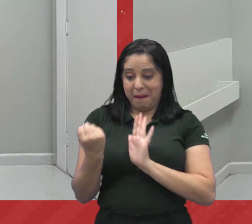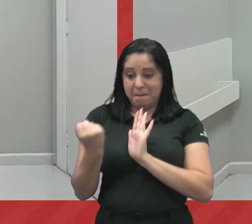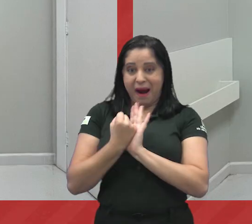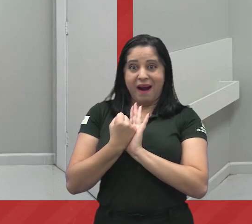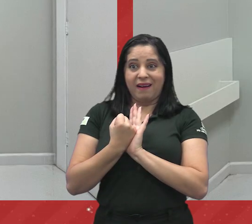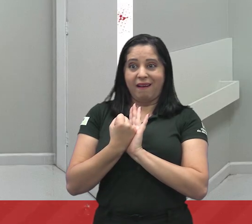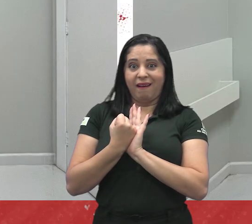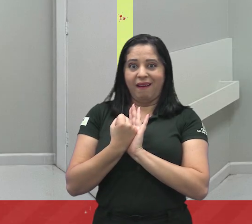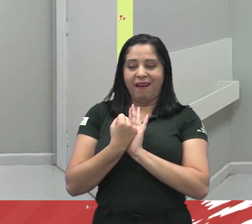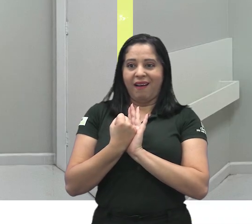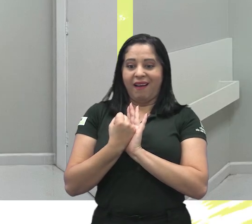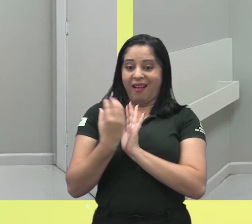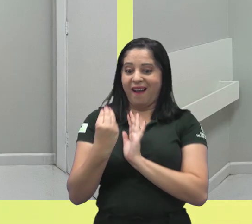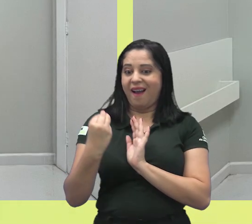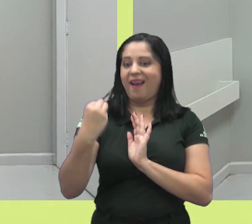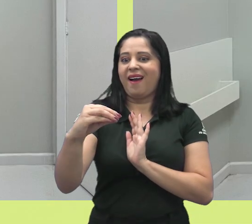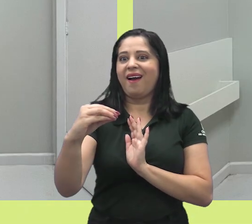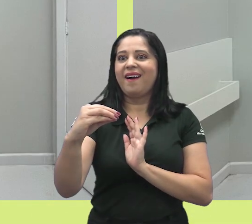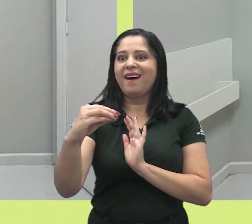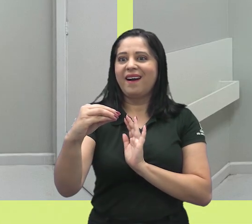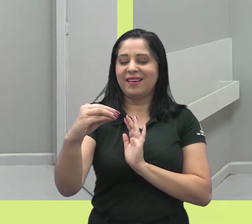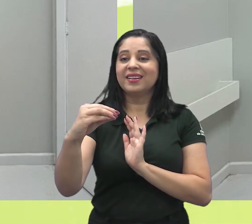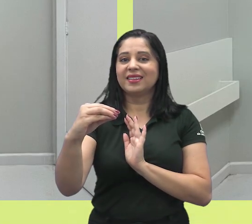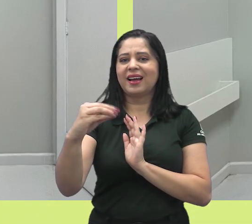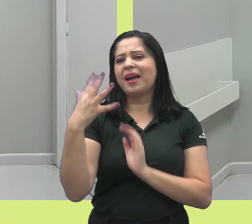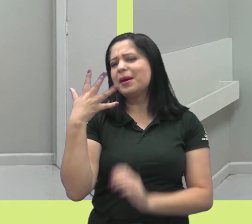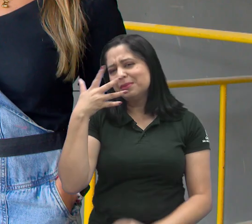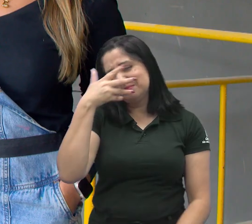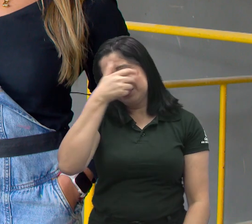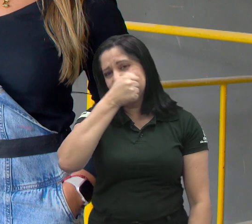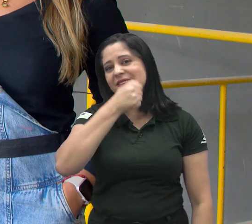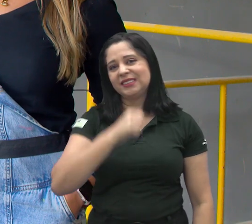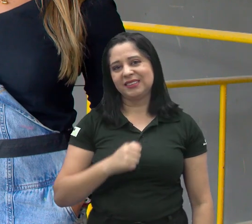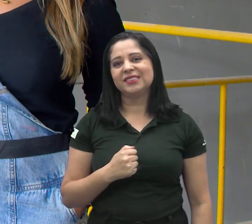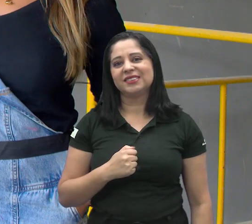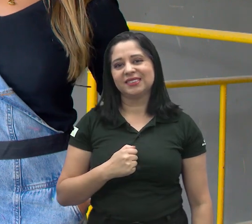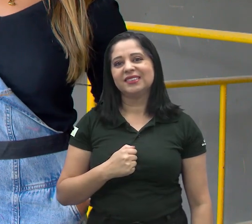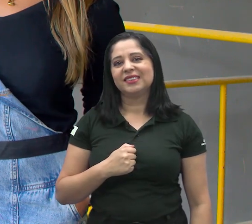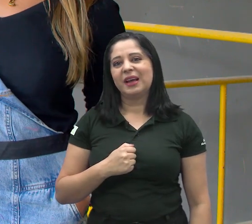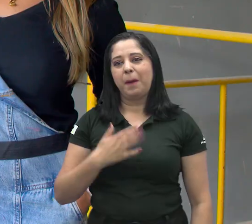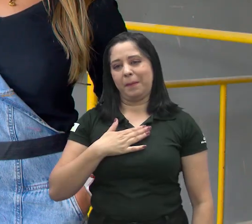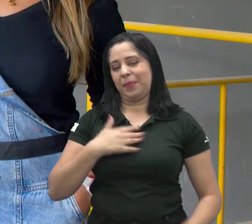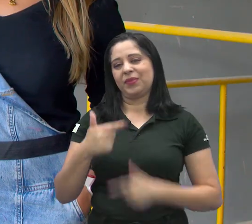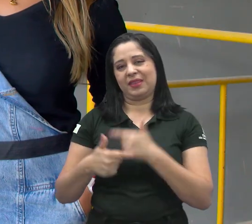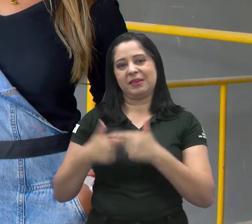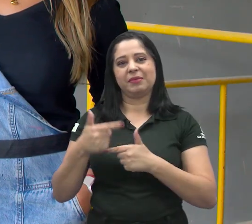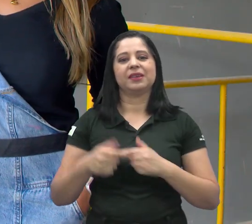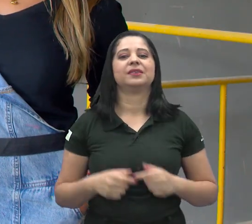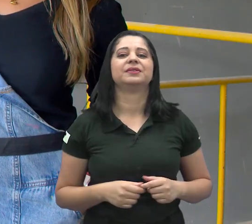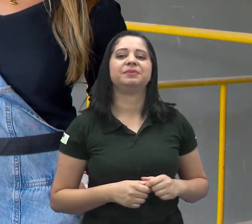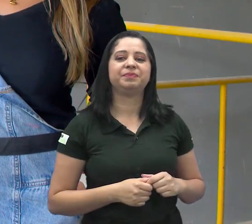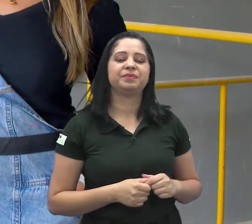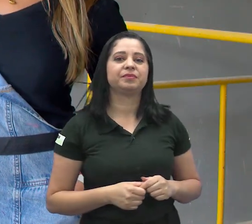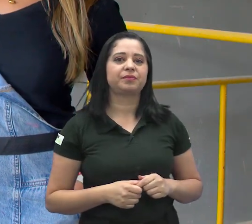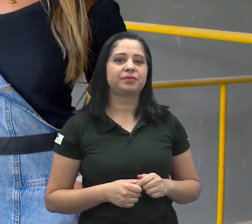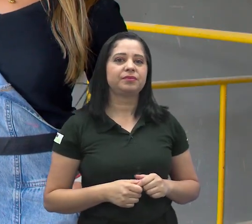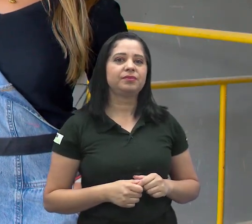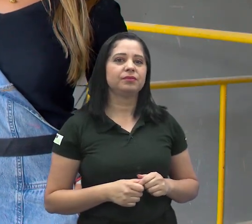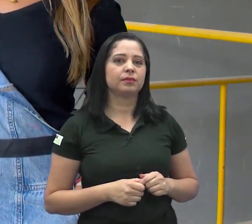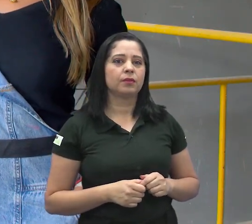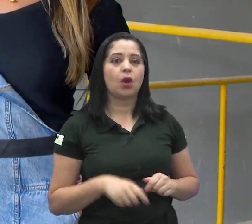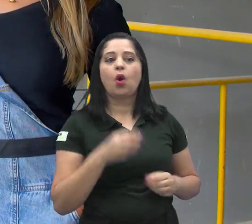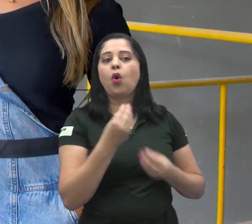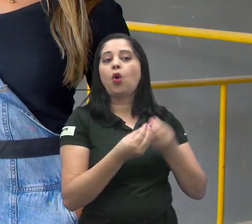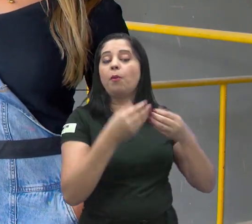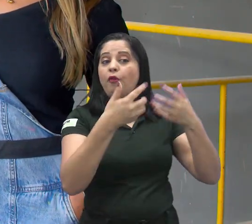lá fazendo parte disso, então isso é o que eu acho mais lindo, assim, é o que mais paga hoje o meu trabalho. E você, como é que funciona o